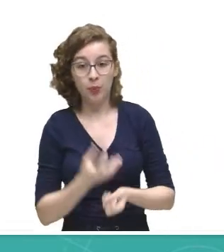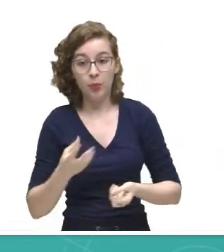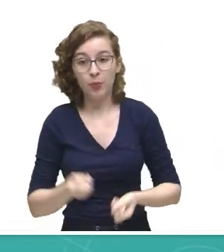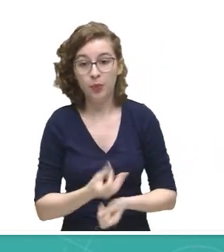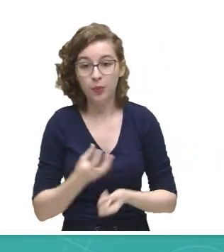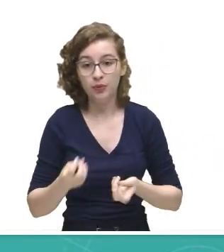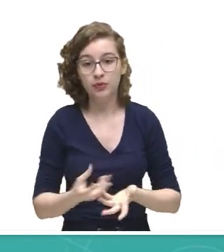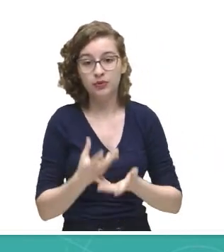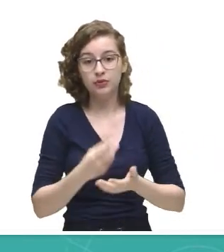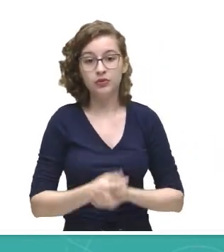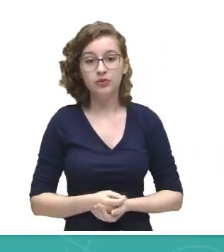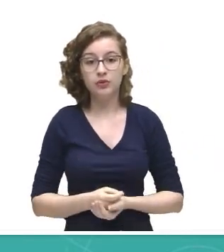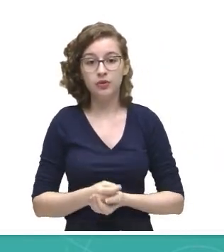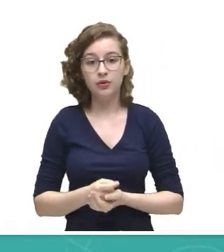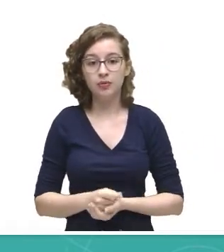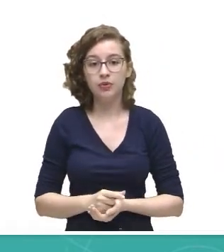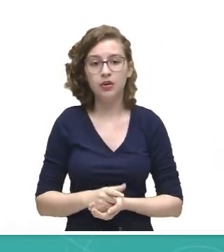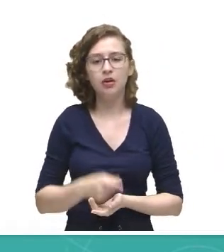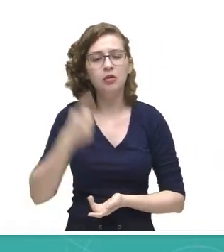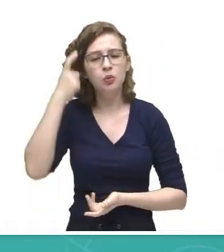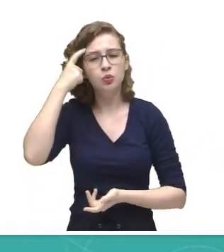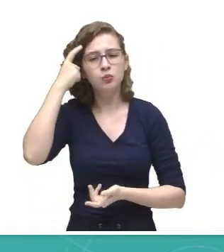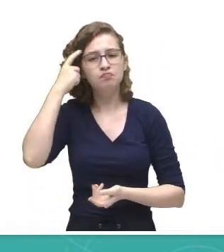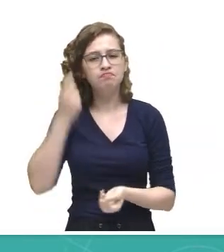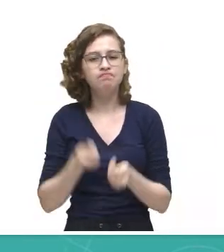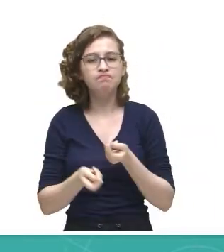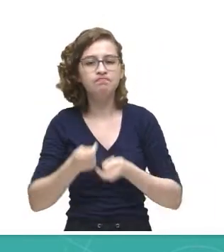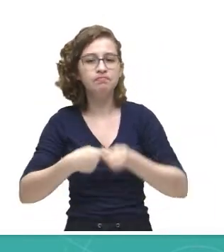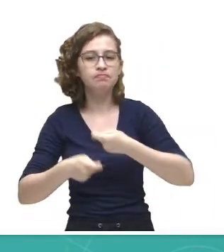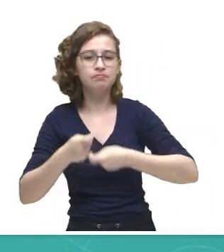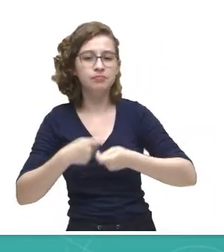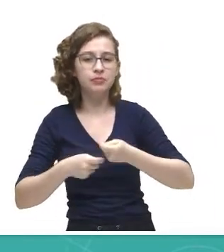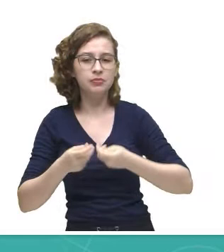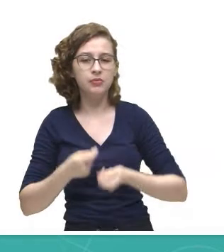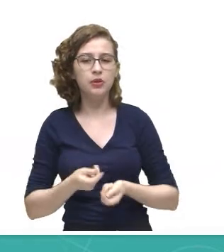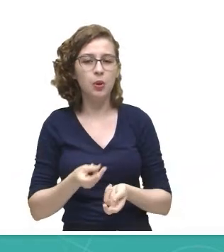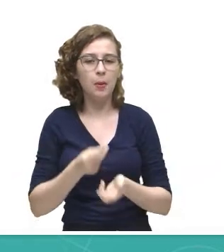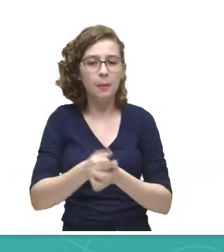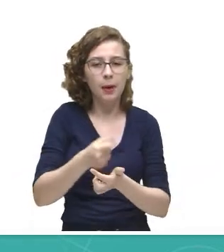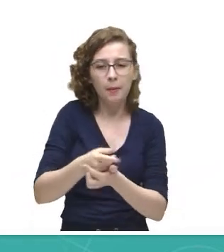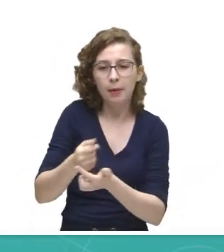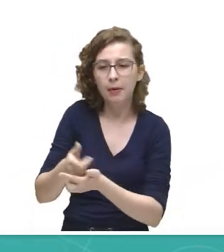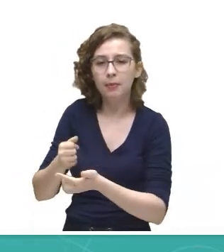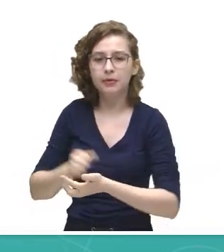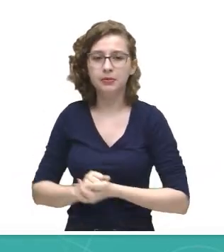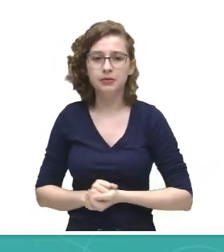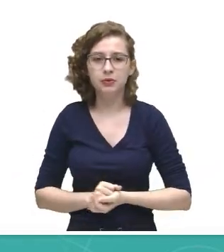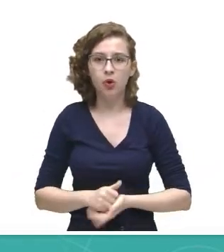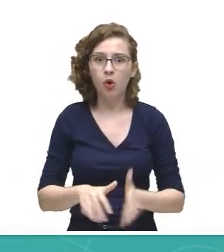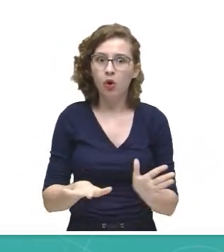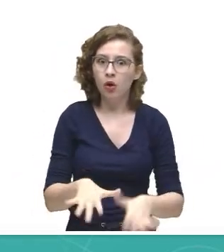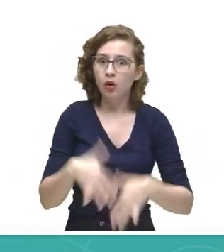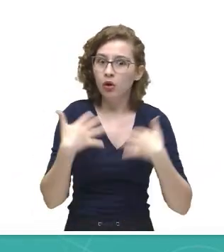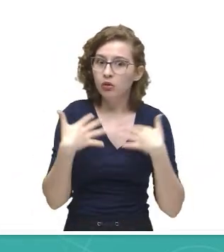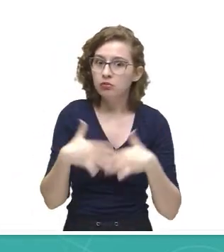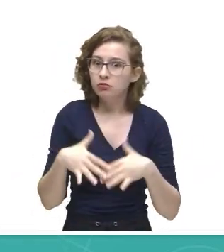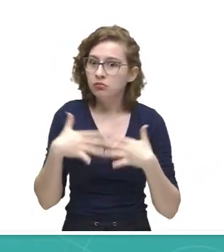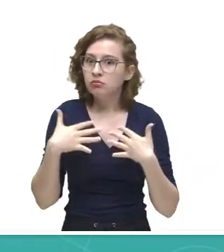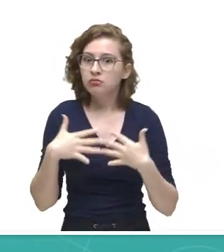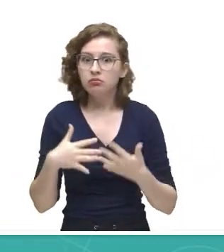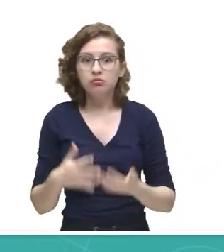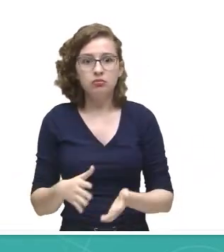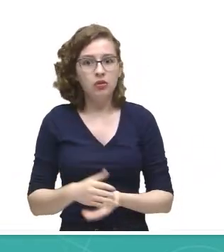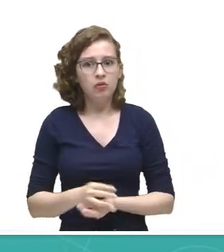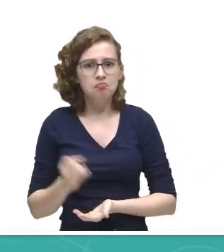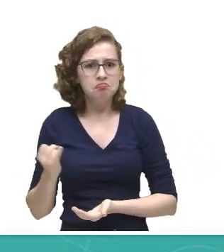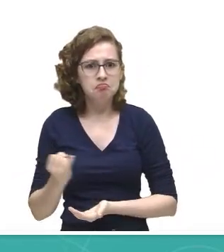produção e na lógica de consumo. Nossa, professora, quantas coisas, quantas mudanças, quantos